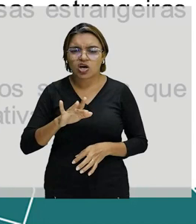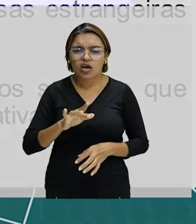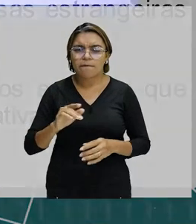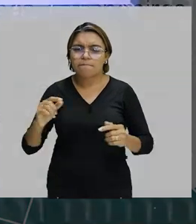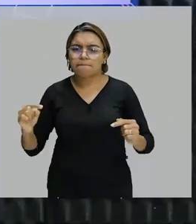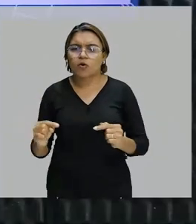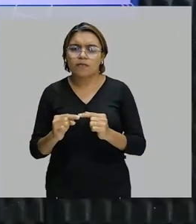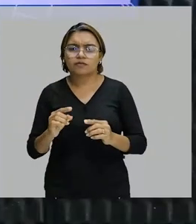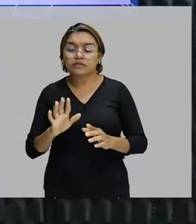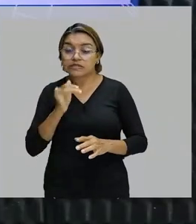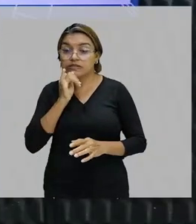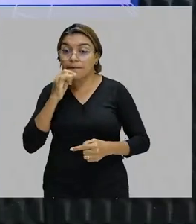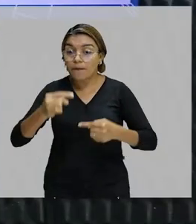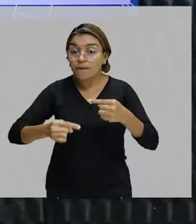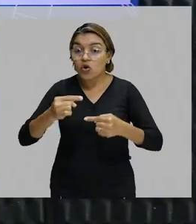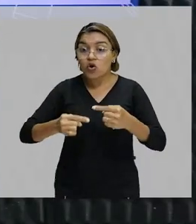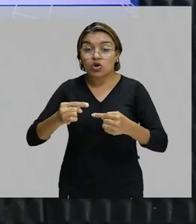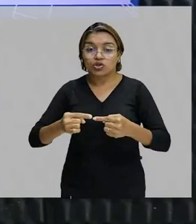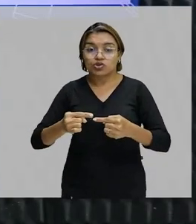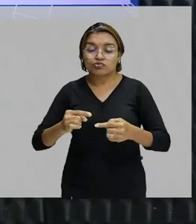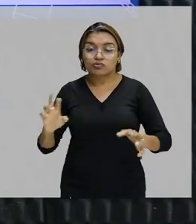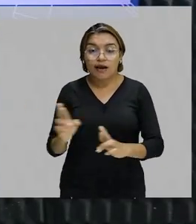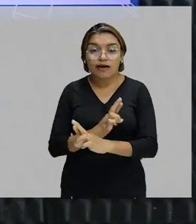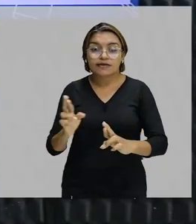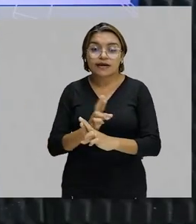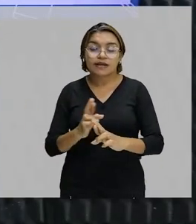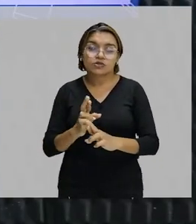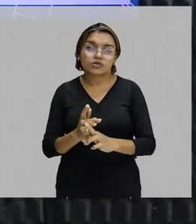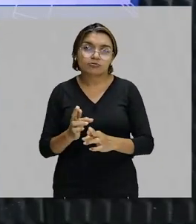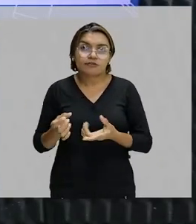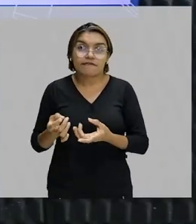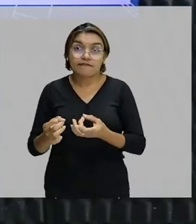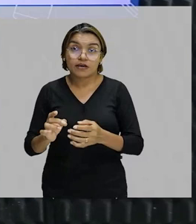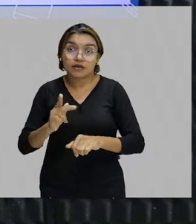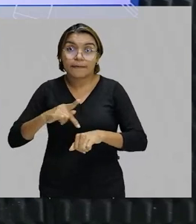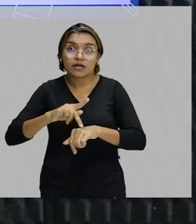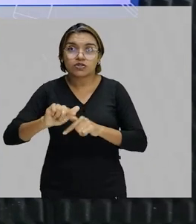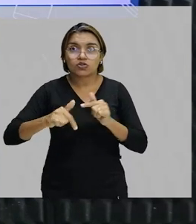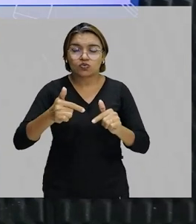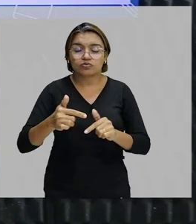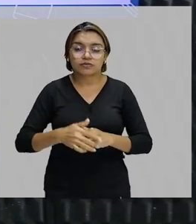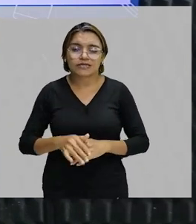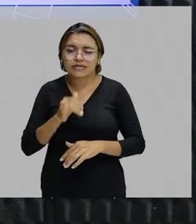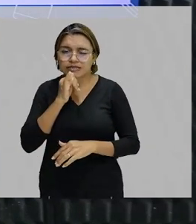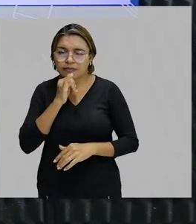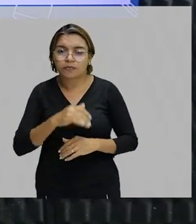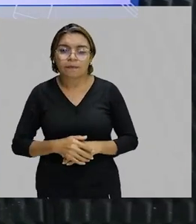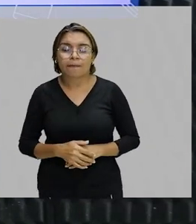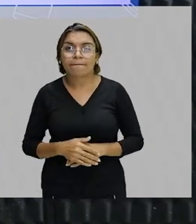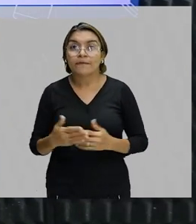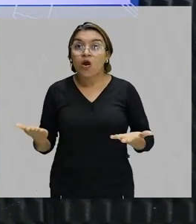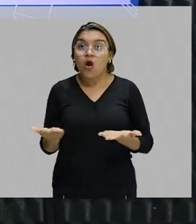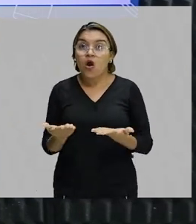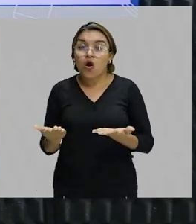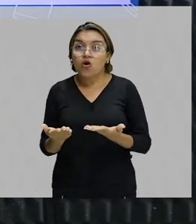que dificultem as relações comerciais exteriores então por exemplo hoje em dia o principal parceiro